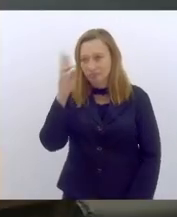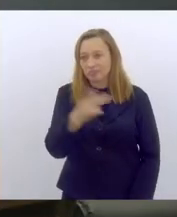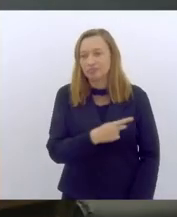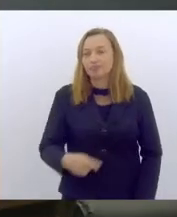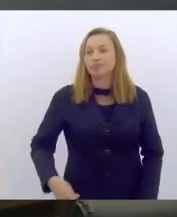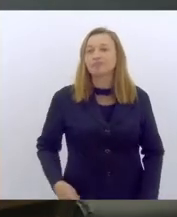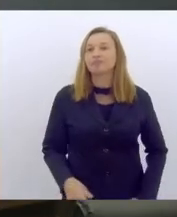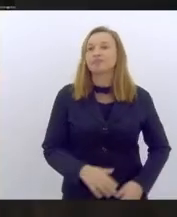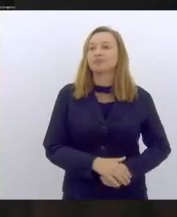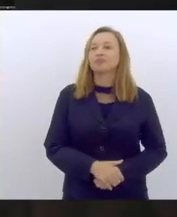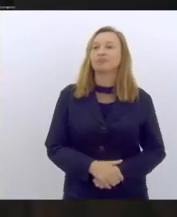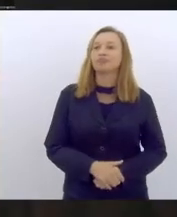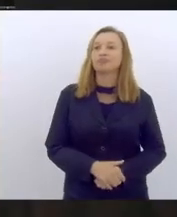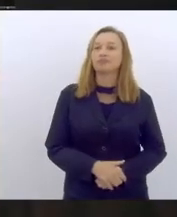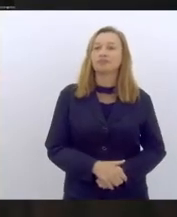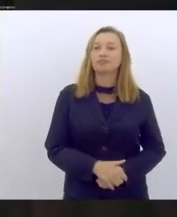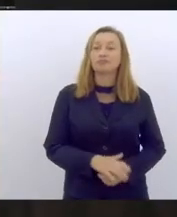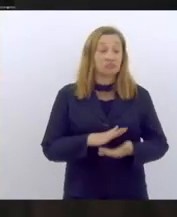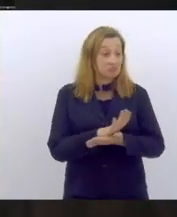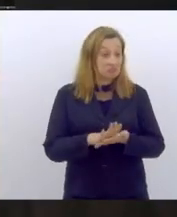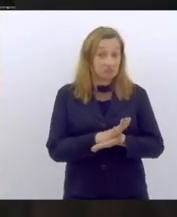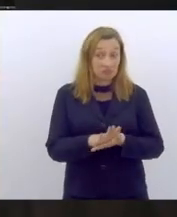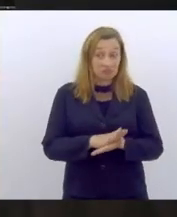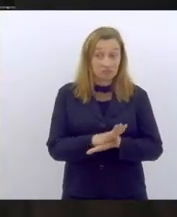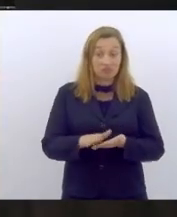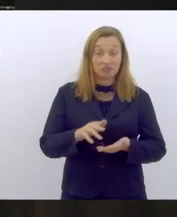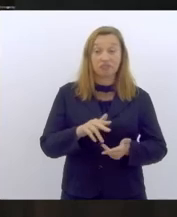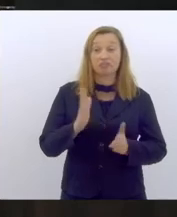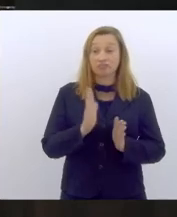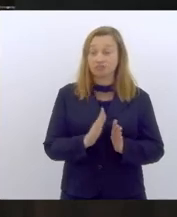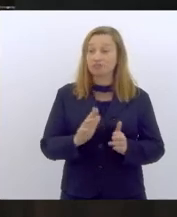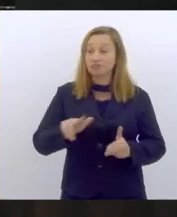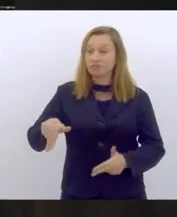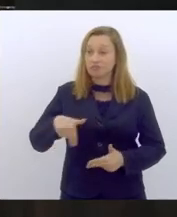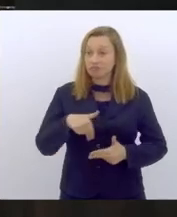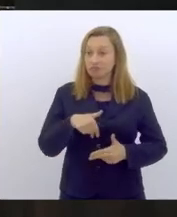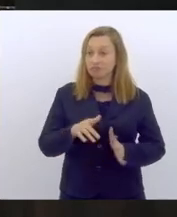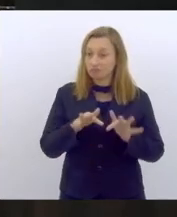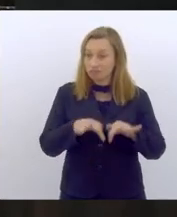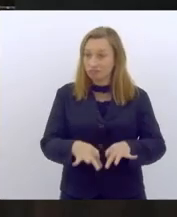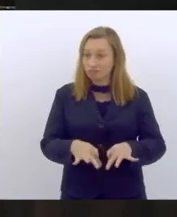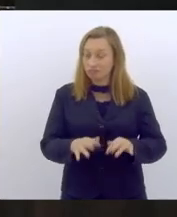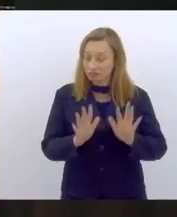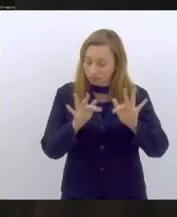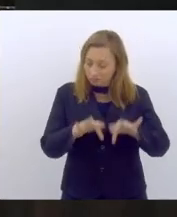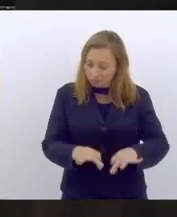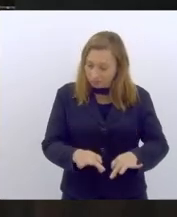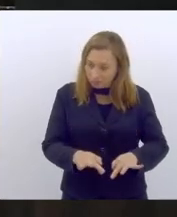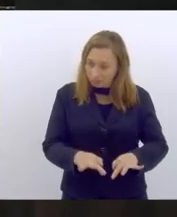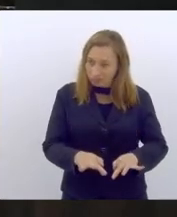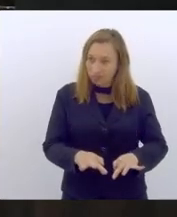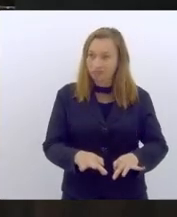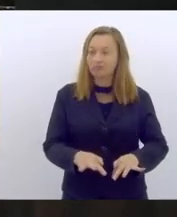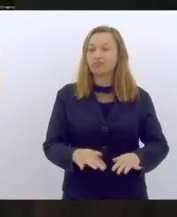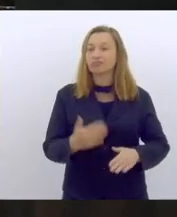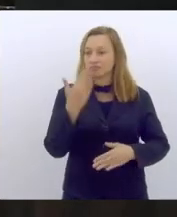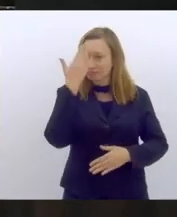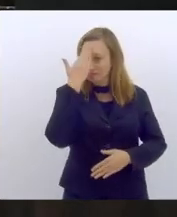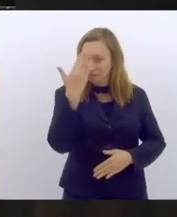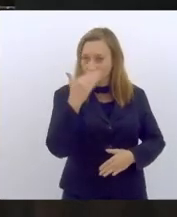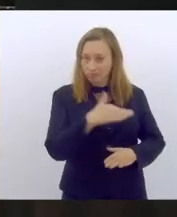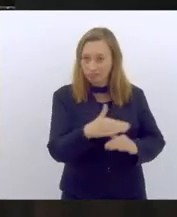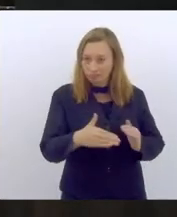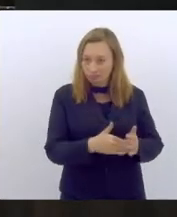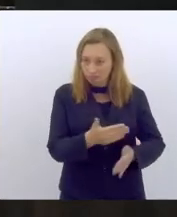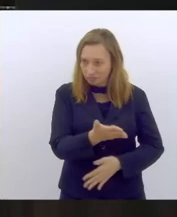Obrigada Deputado Luis Paulo nada mais a venda tratar no expediente final encerra-se expediente final agradecendo